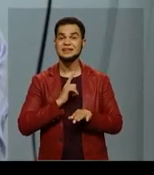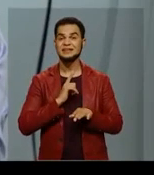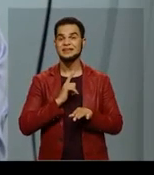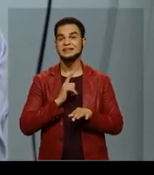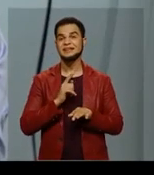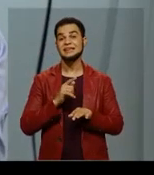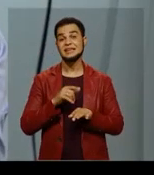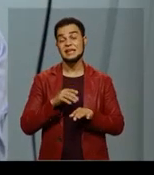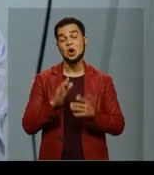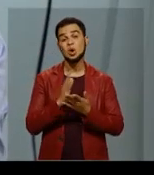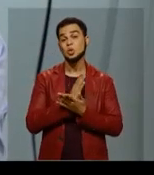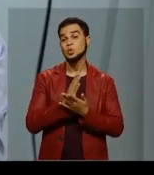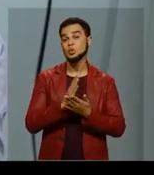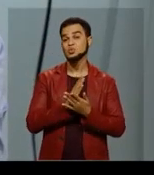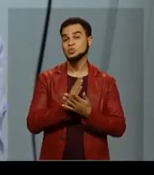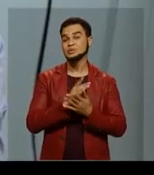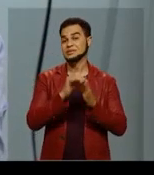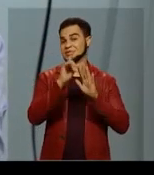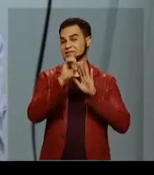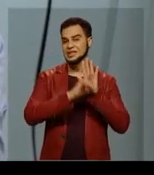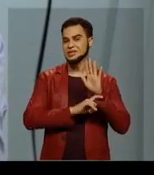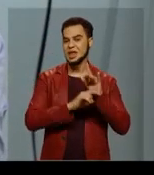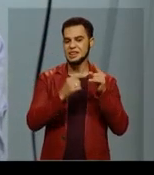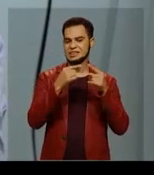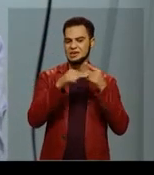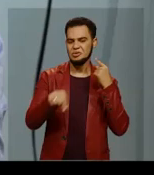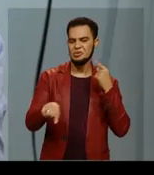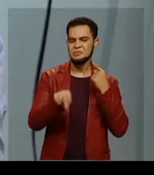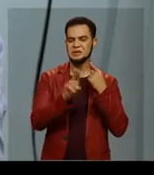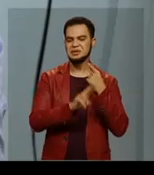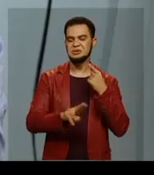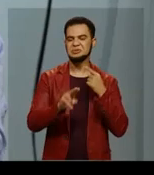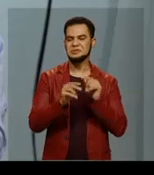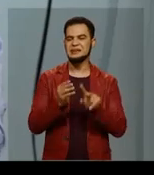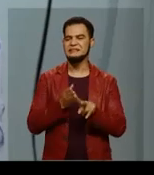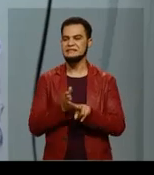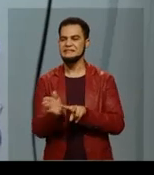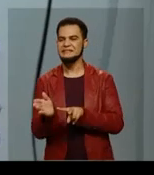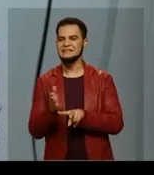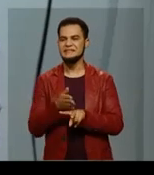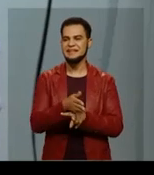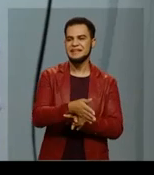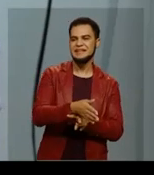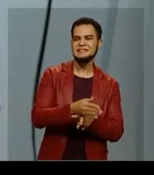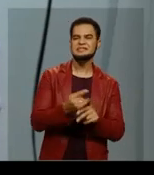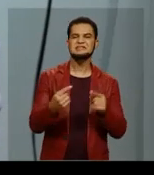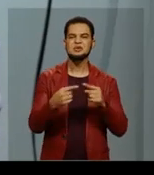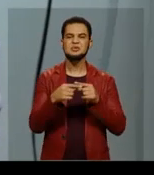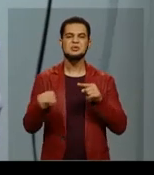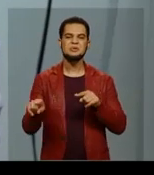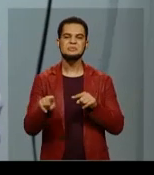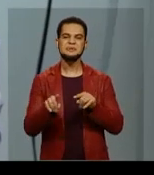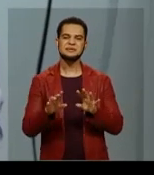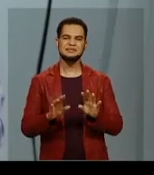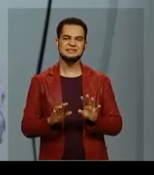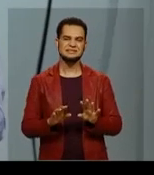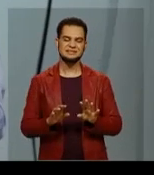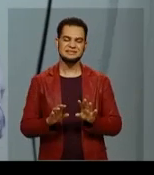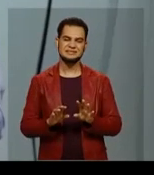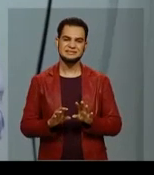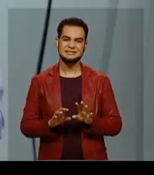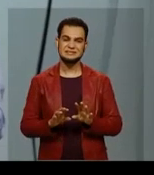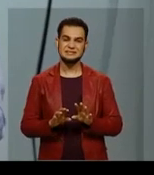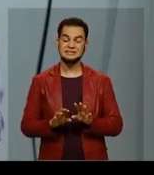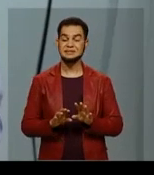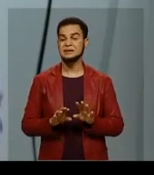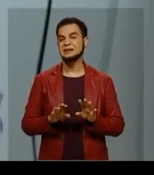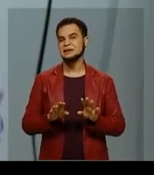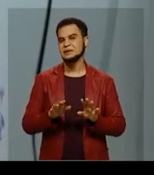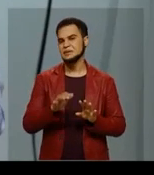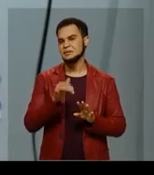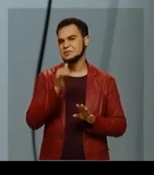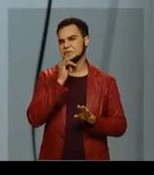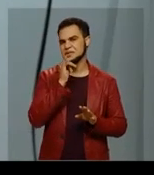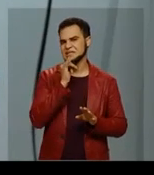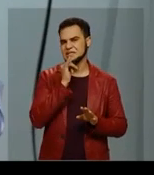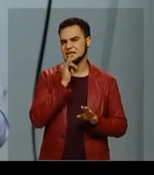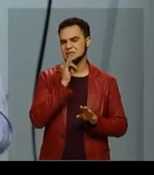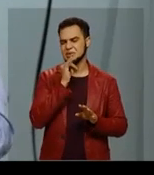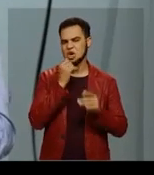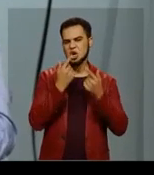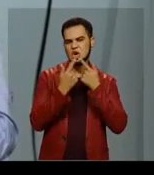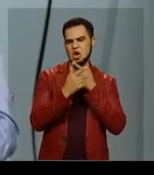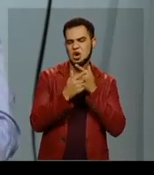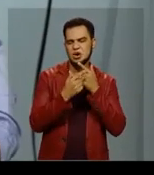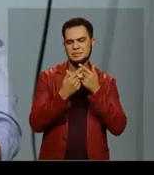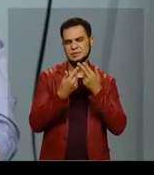outros textos, né, como você falou, mas num anúncio publicitário mais para um lado cômico, para dar aquele sentido de sátira,